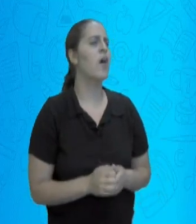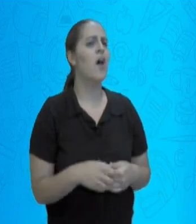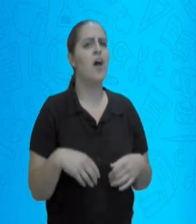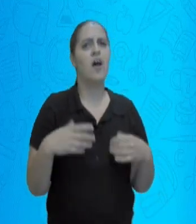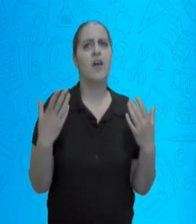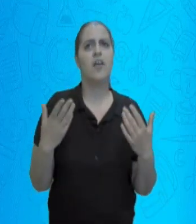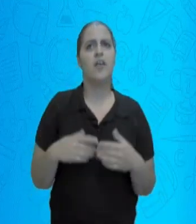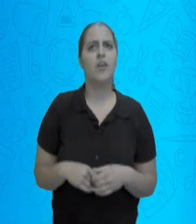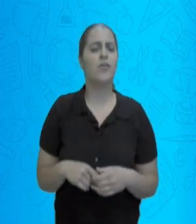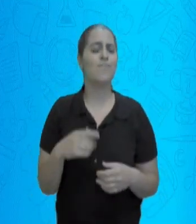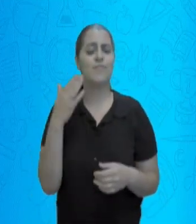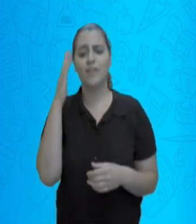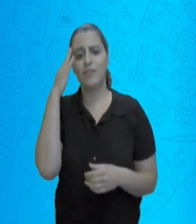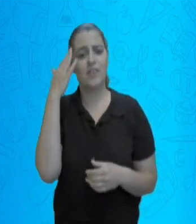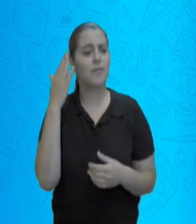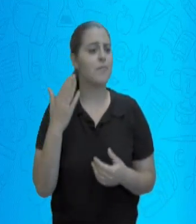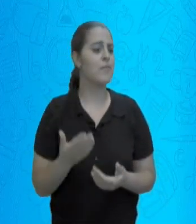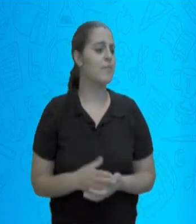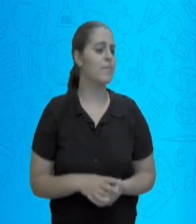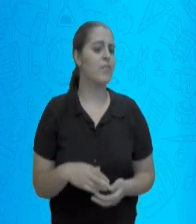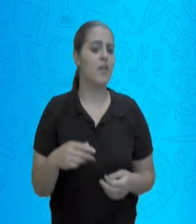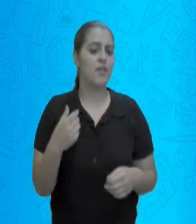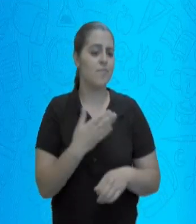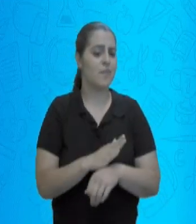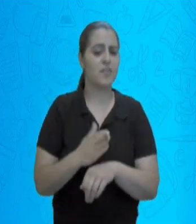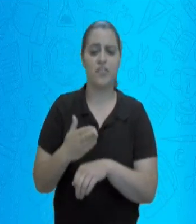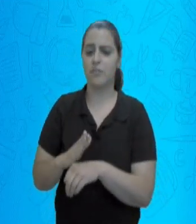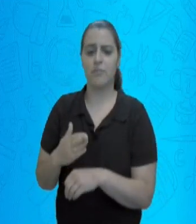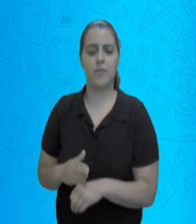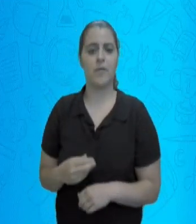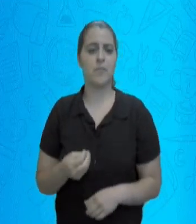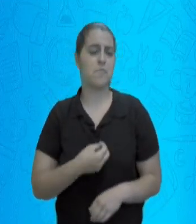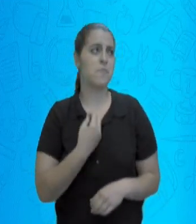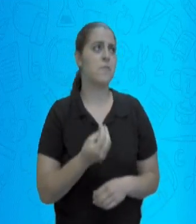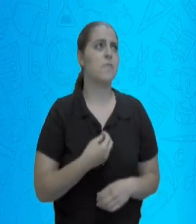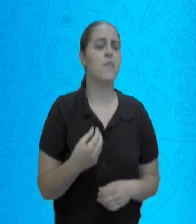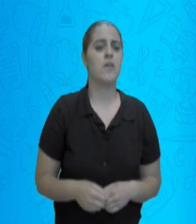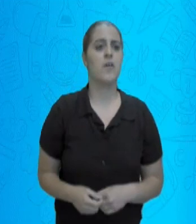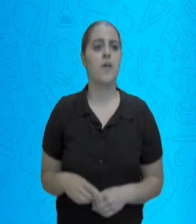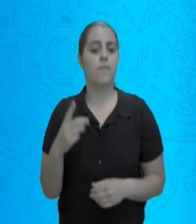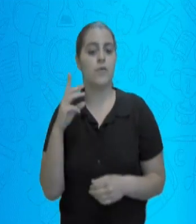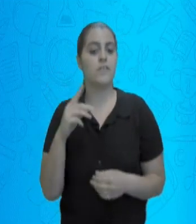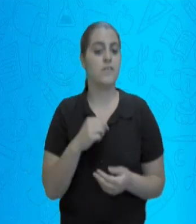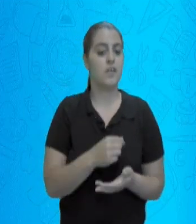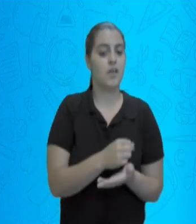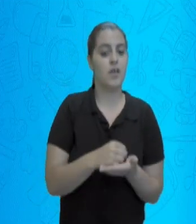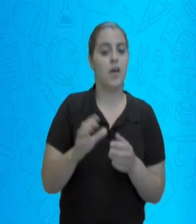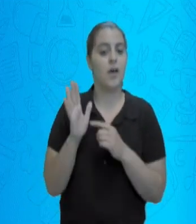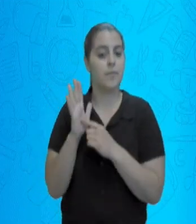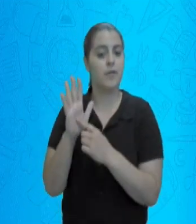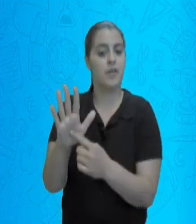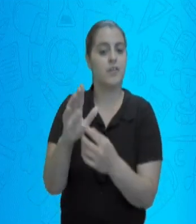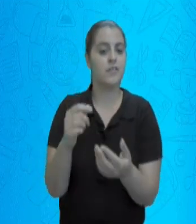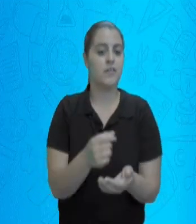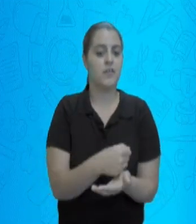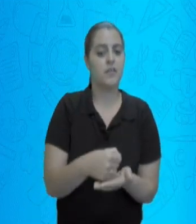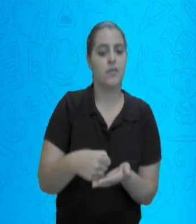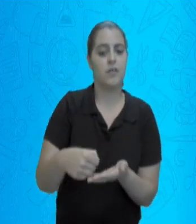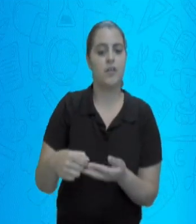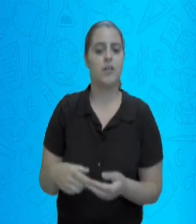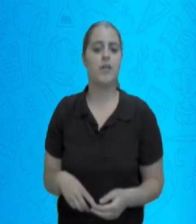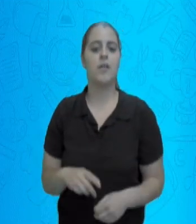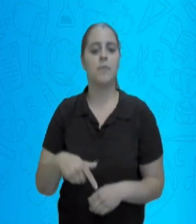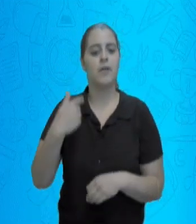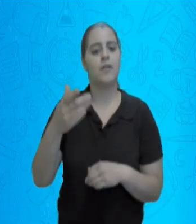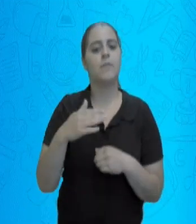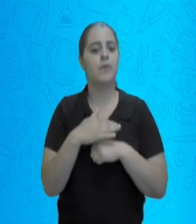aí tem algumas coisas que eu ainda não pratico, que eu ainda não vivenciei. Aí você coloca lá no caderno para depois a gente conversar um